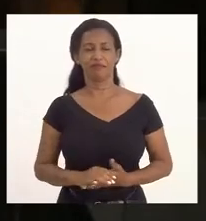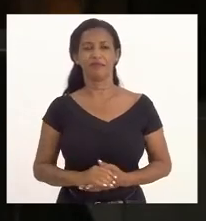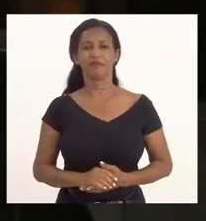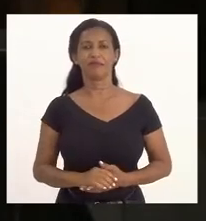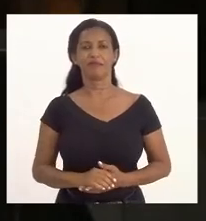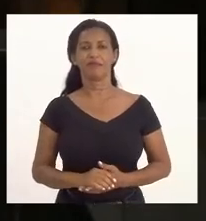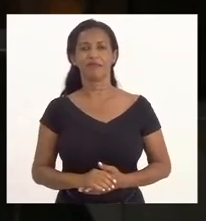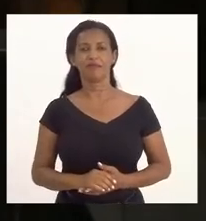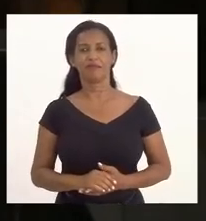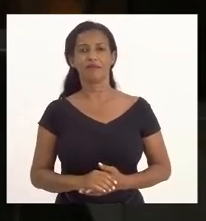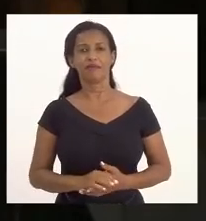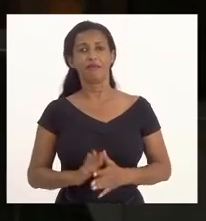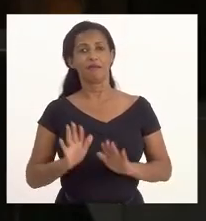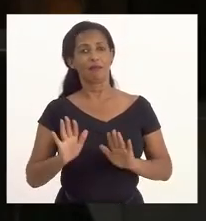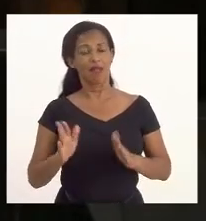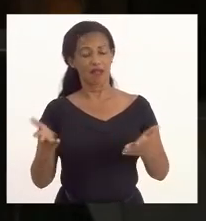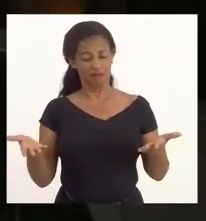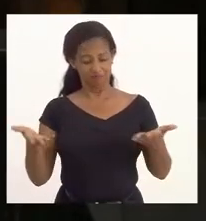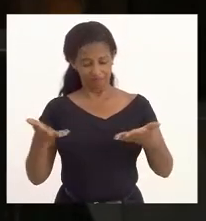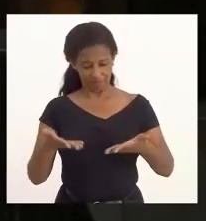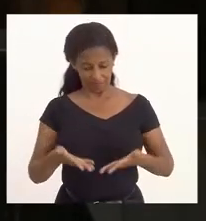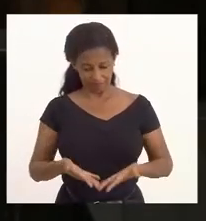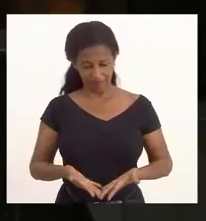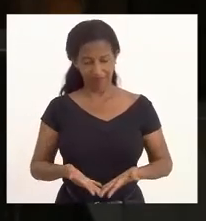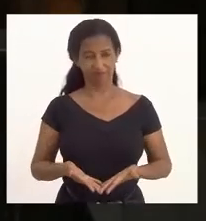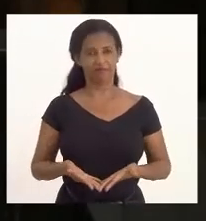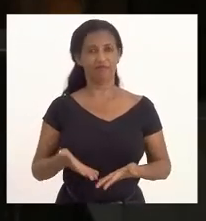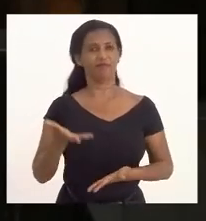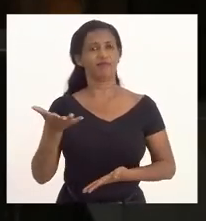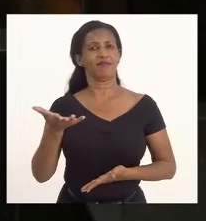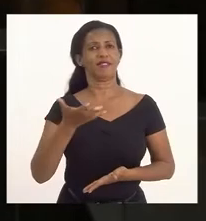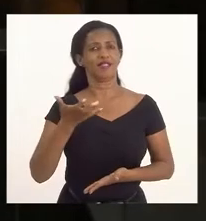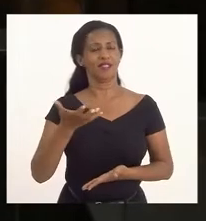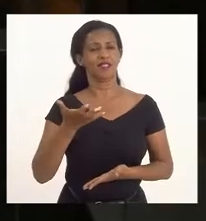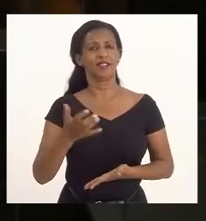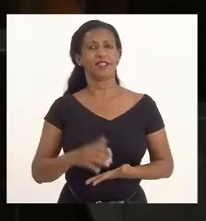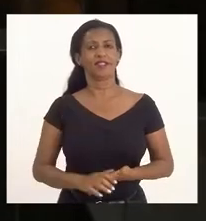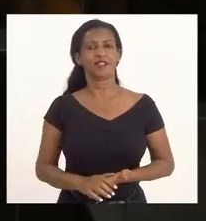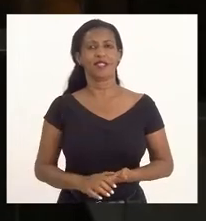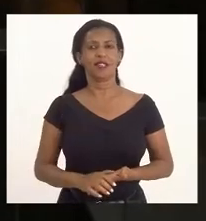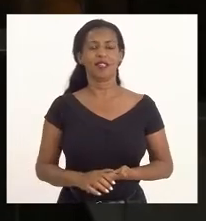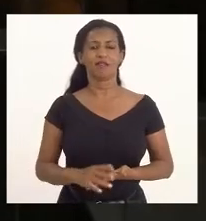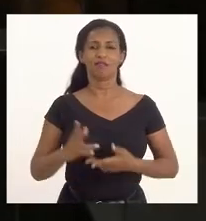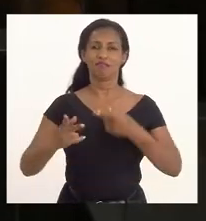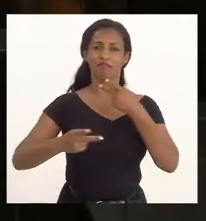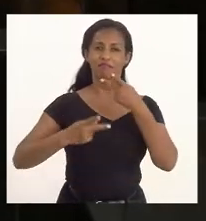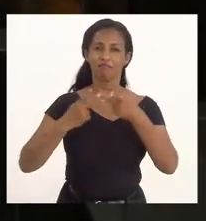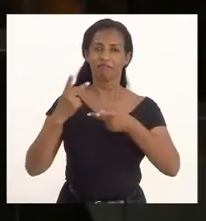Mas faço aqui a questão de registrar